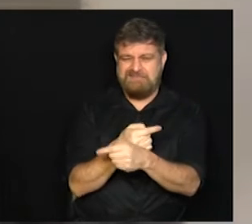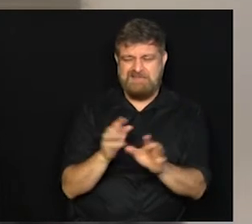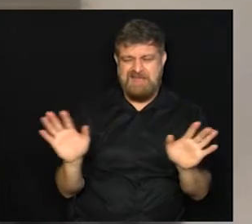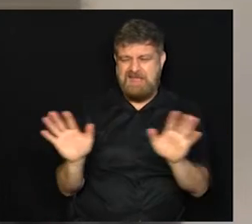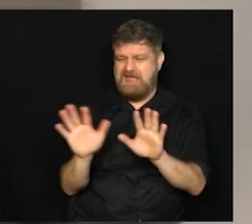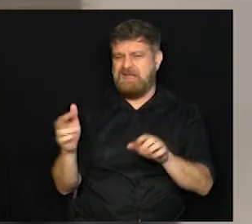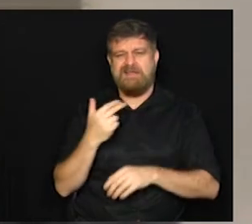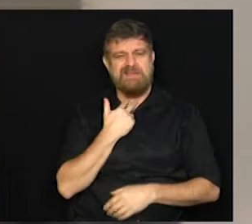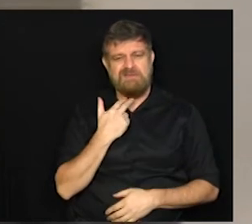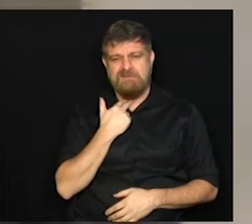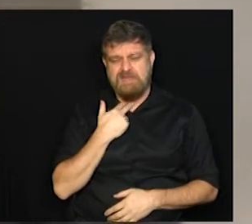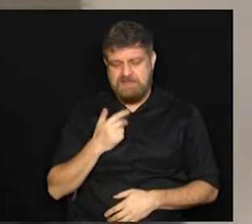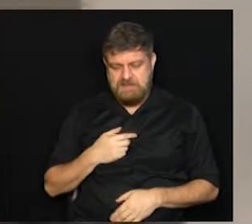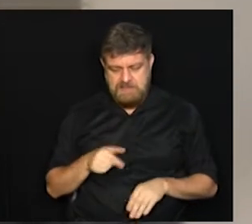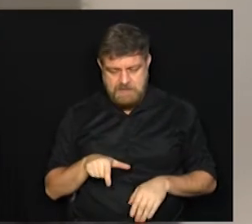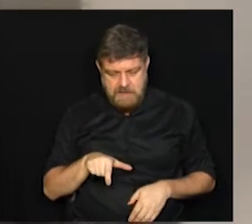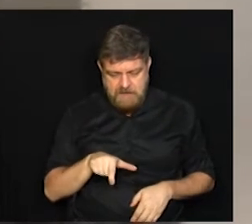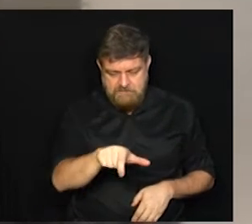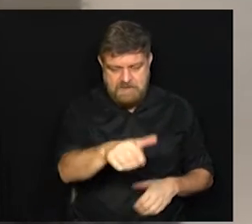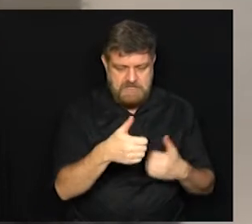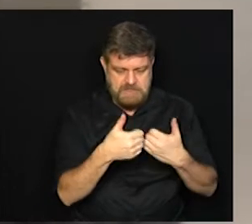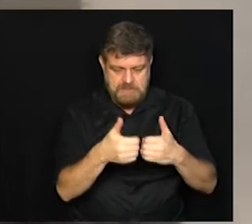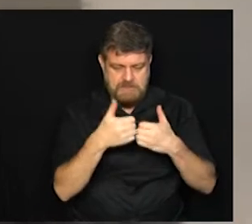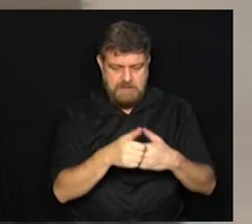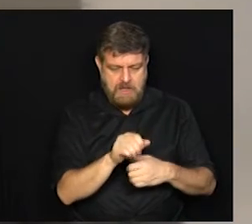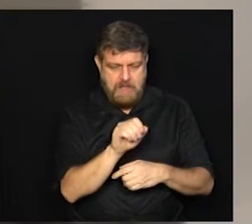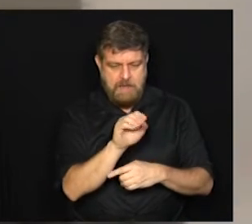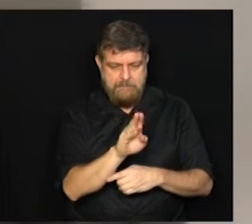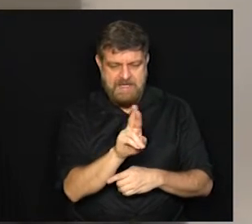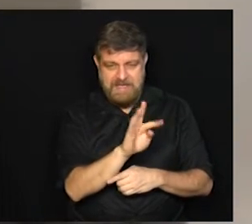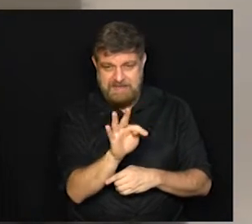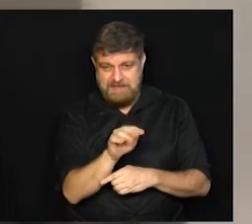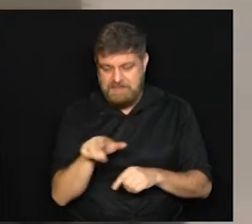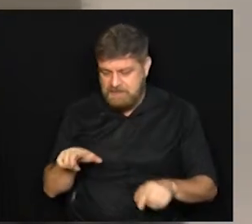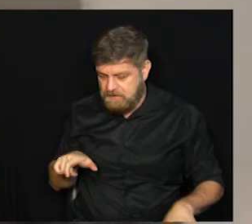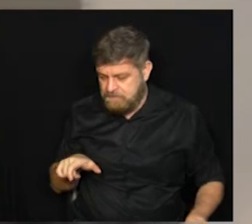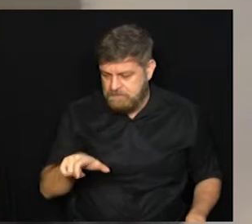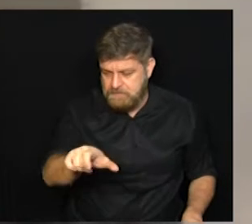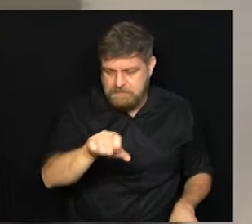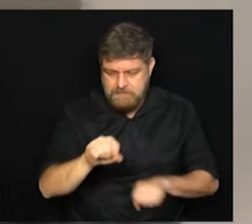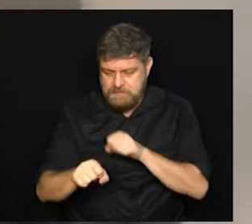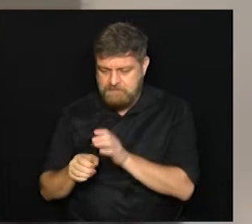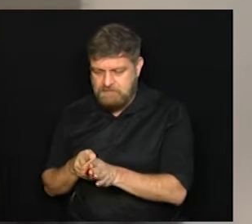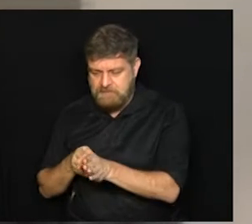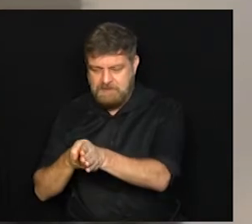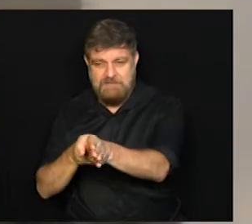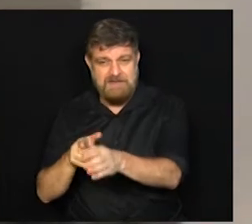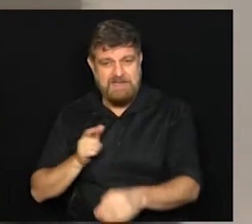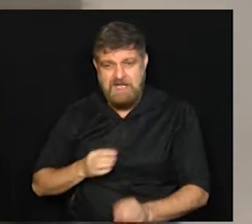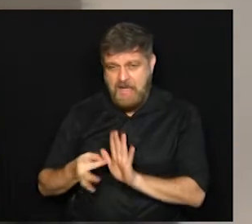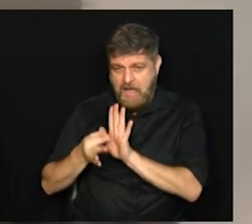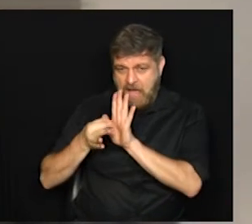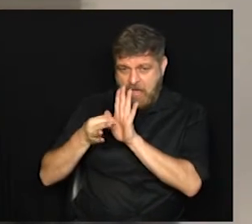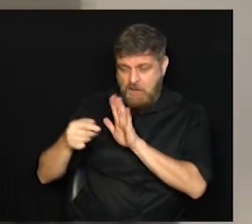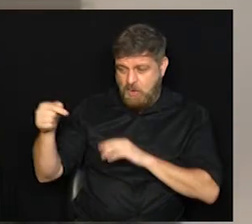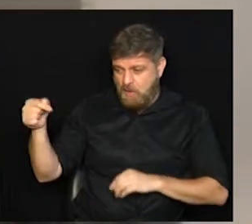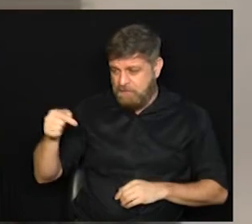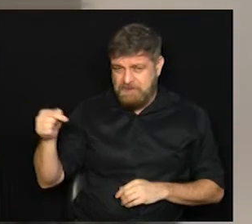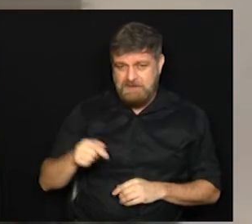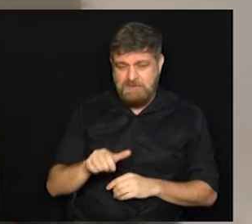a ciclofaixa dentro do BRT. Ele foi categoricamente contra essa ideia, por diversos